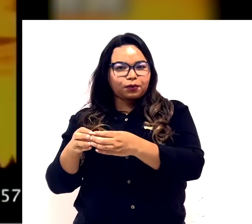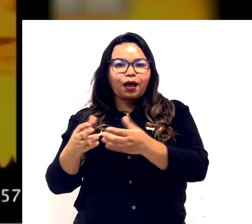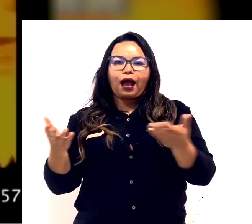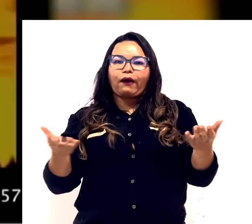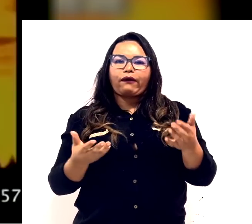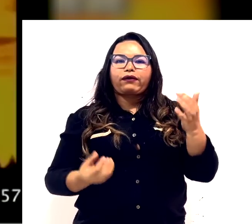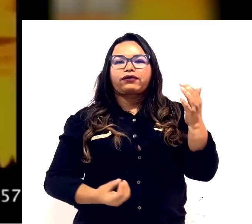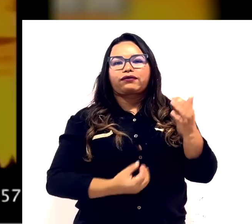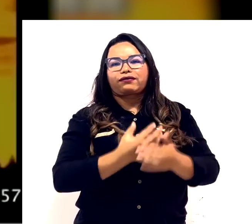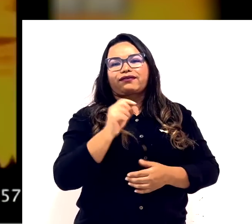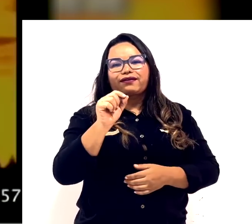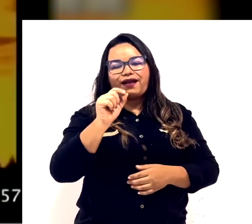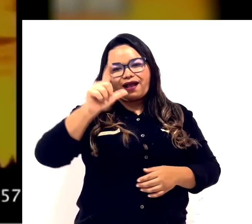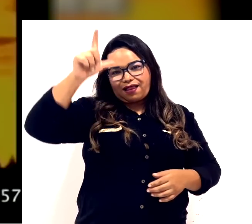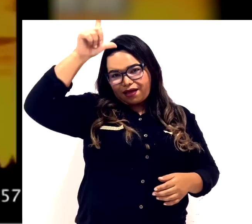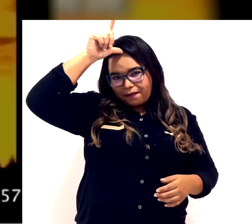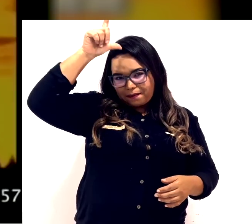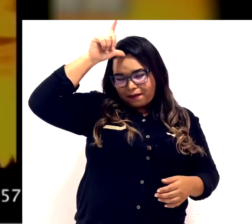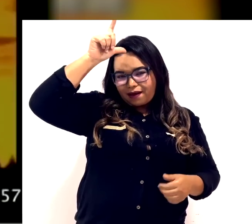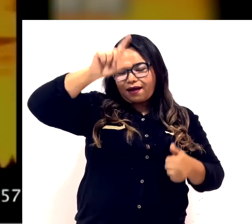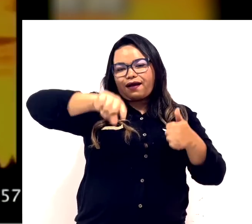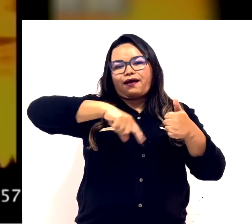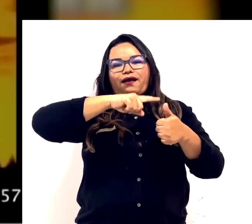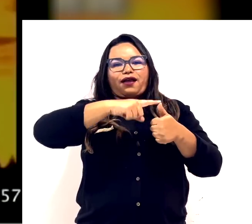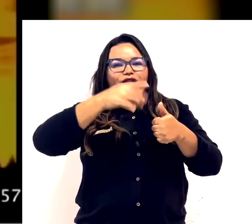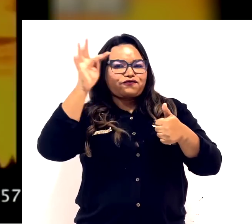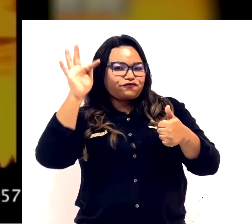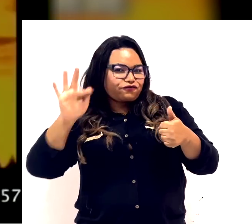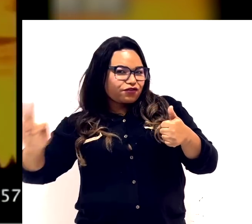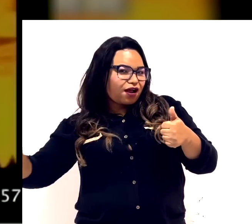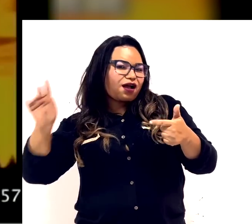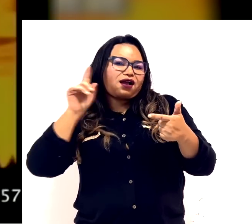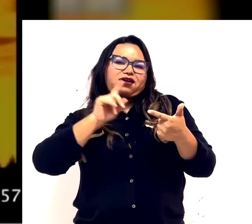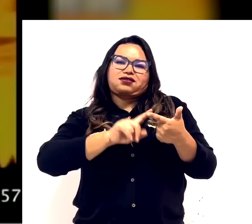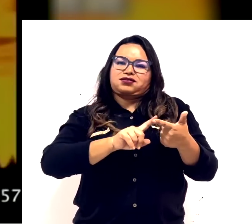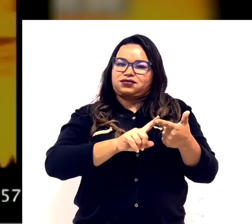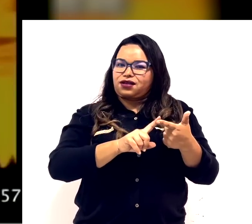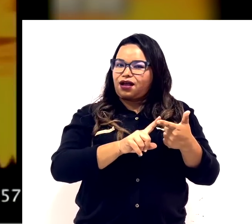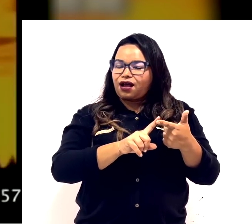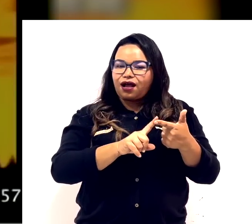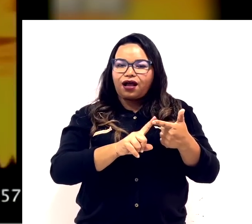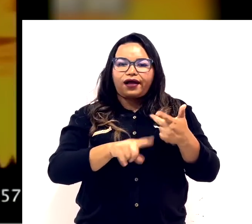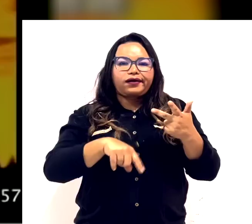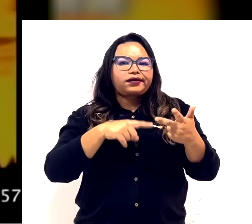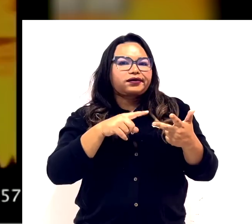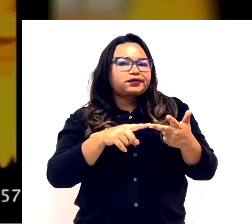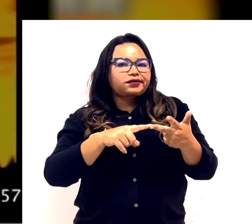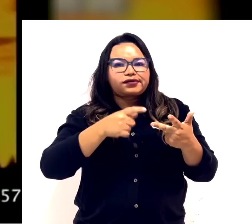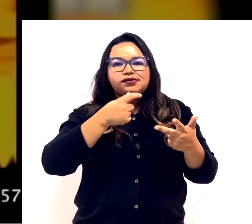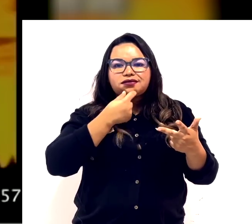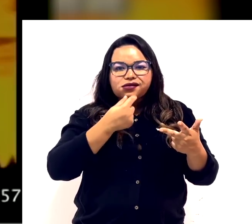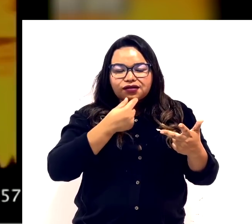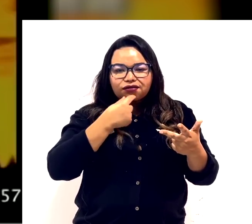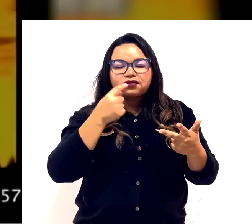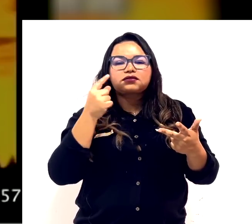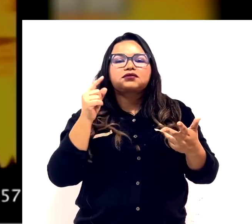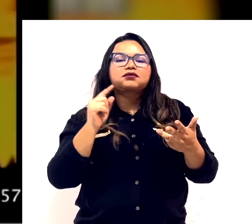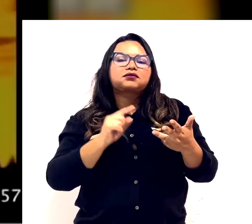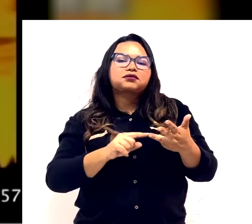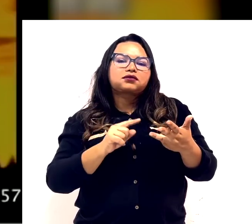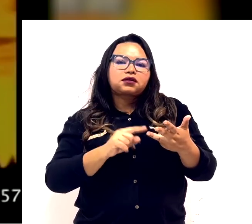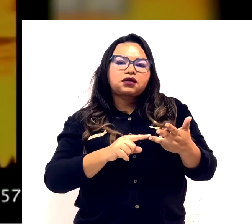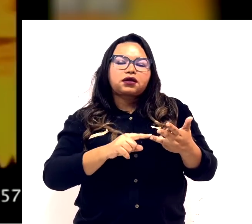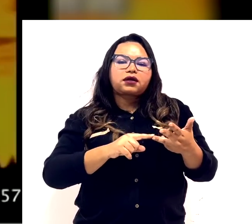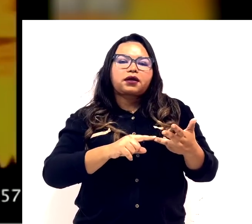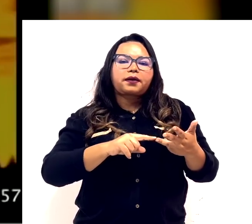os francos, os franceses, os lombardos, os italianos, os saxões, os ingleses, os suevos, os portugueses, os visigodos,